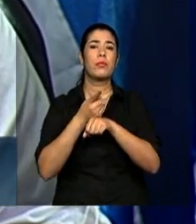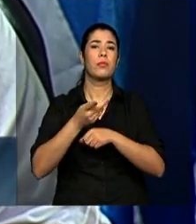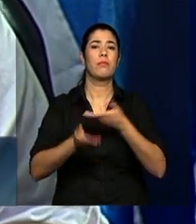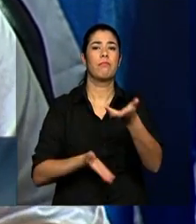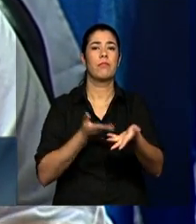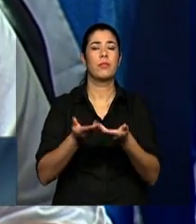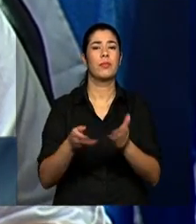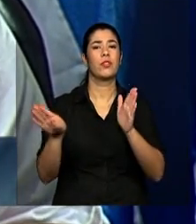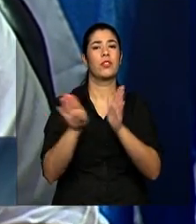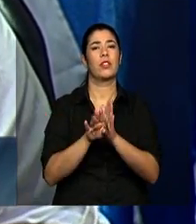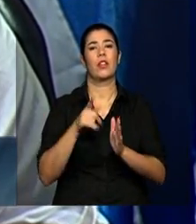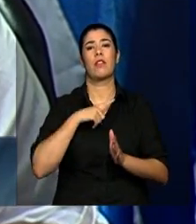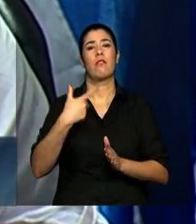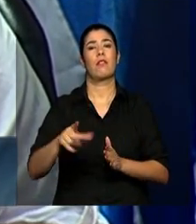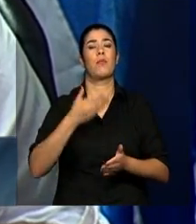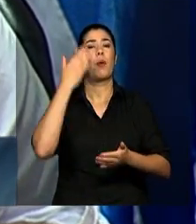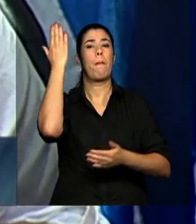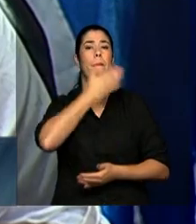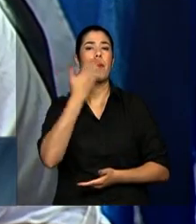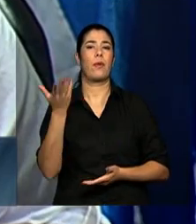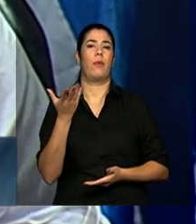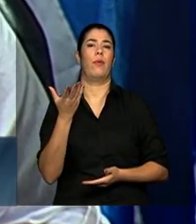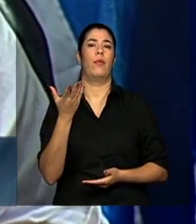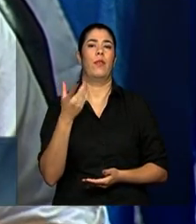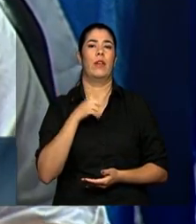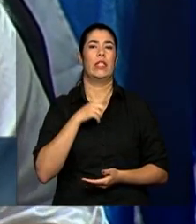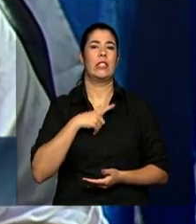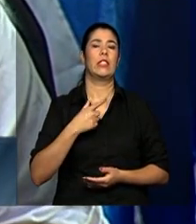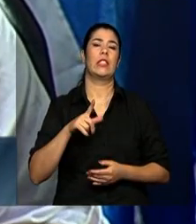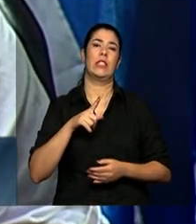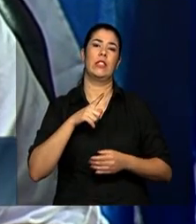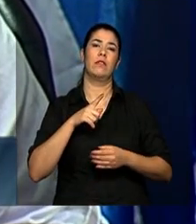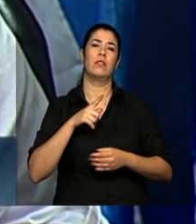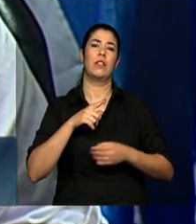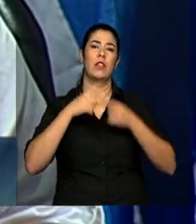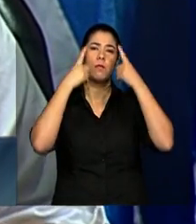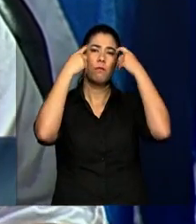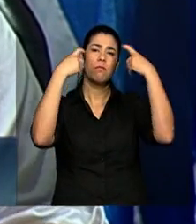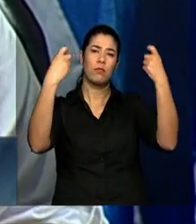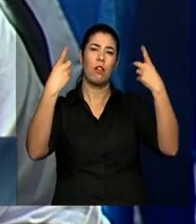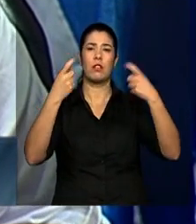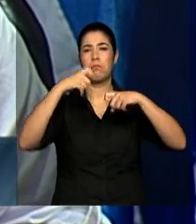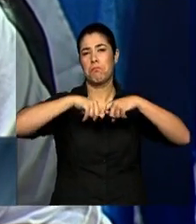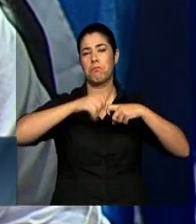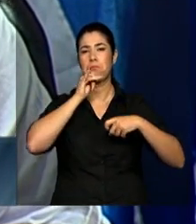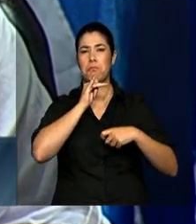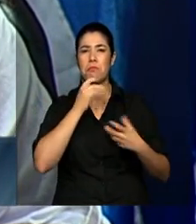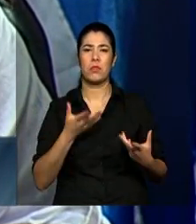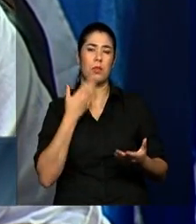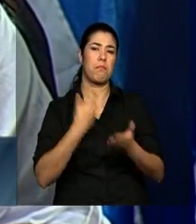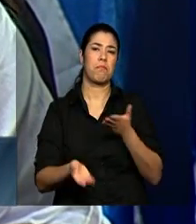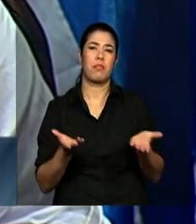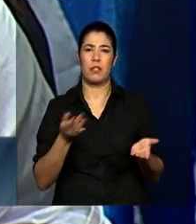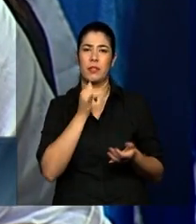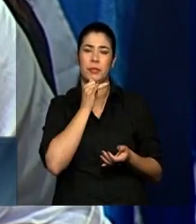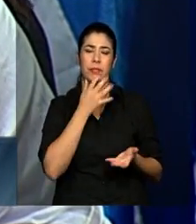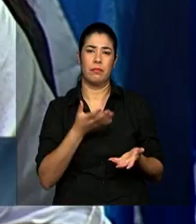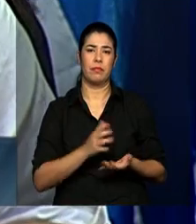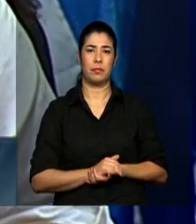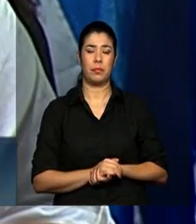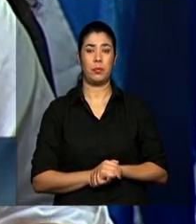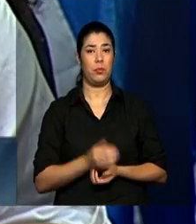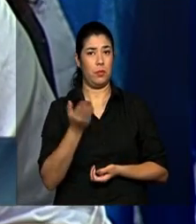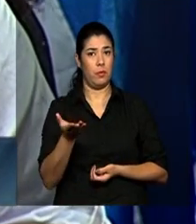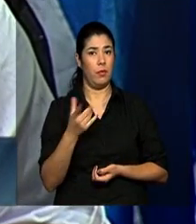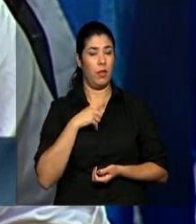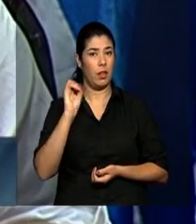chegar lá, às vezes, as provas já nem conseguem mais servir. Né? Já perdeu, inclusive, a validade. Então, para nós,